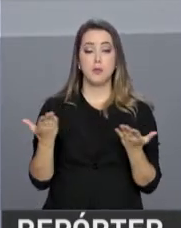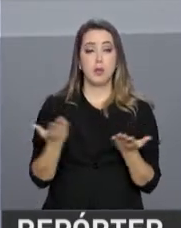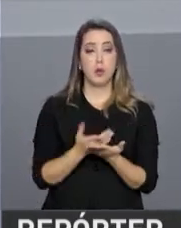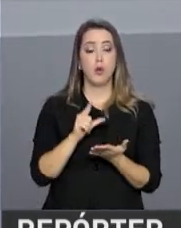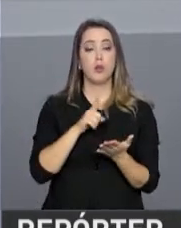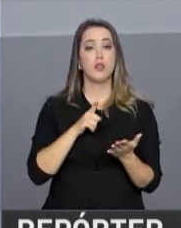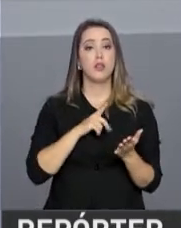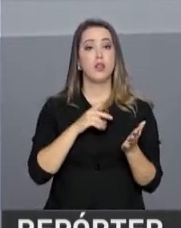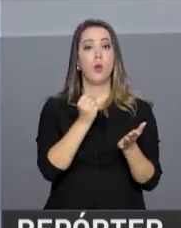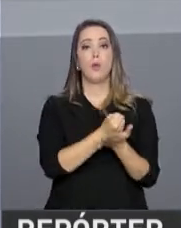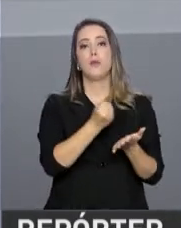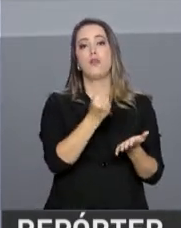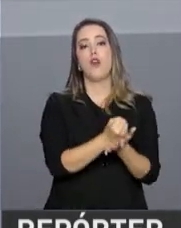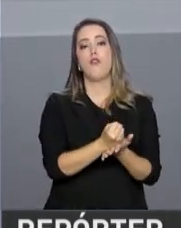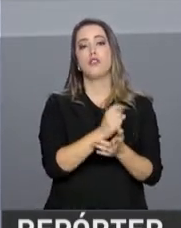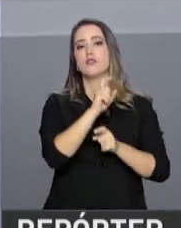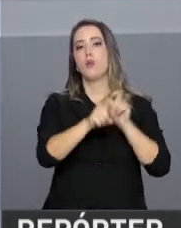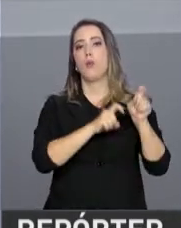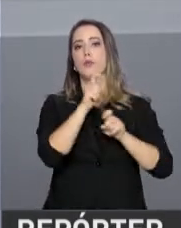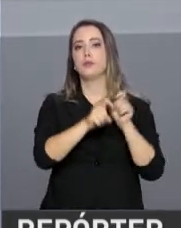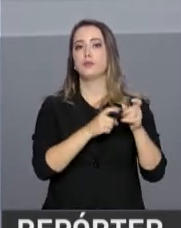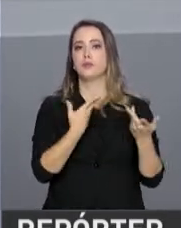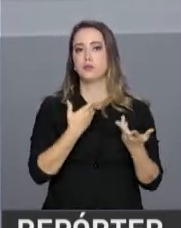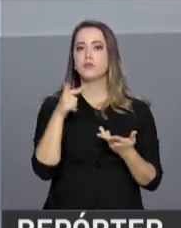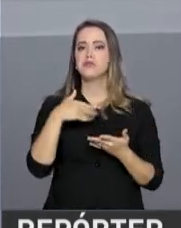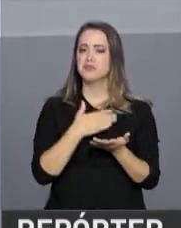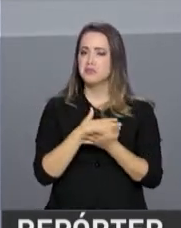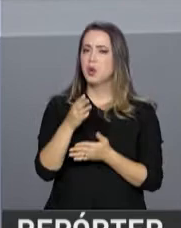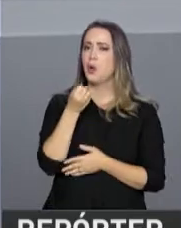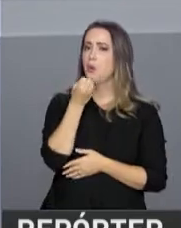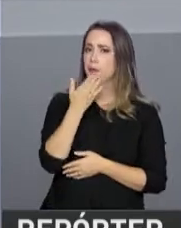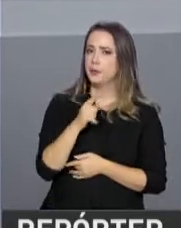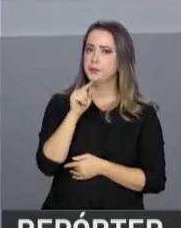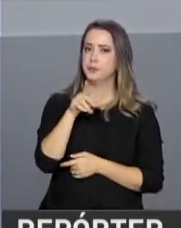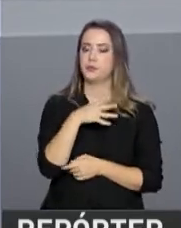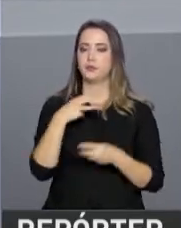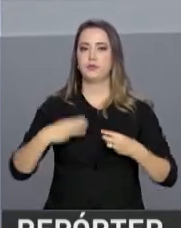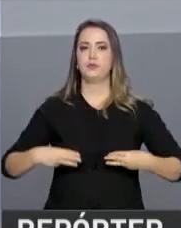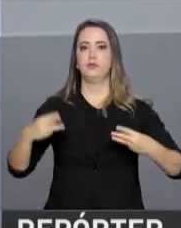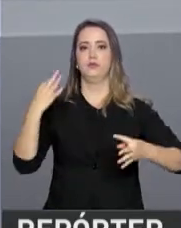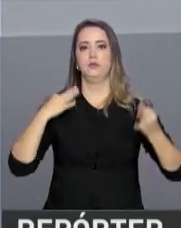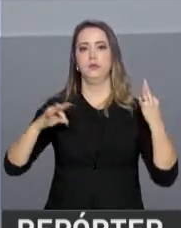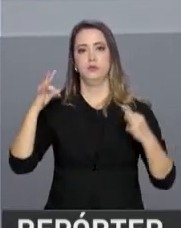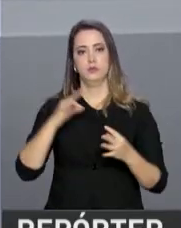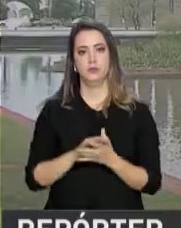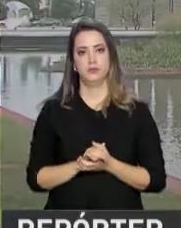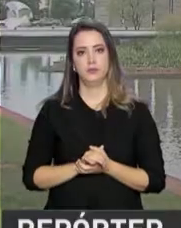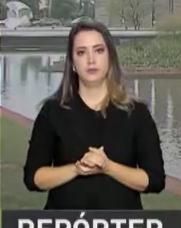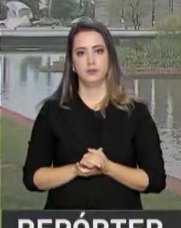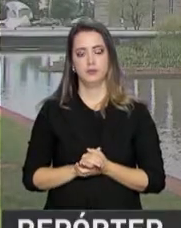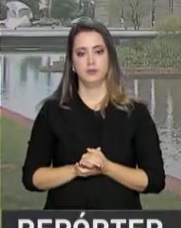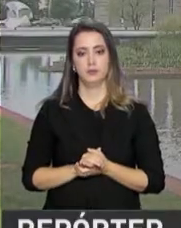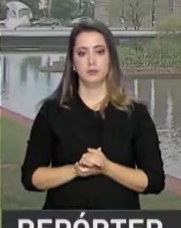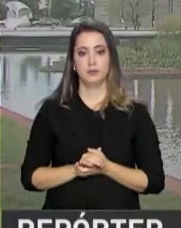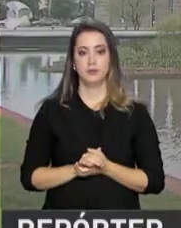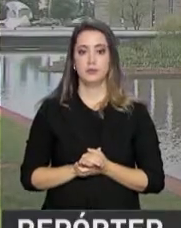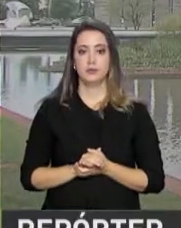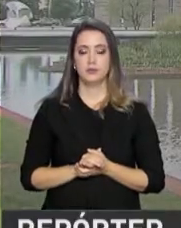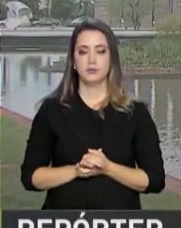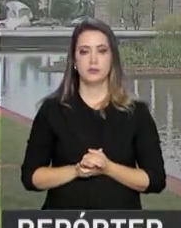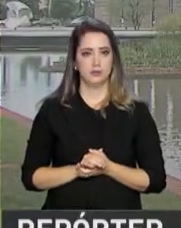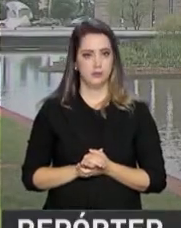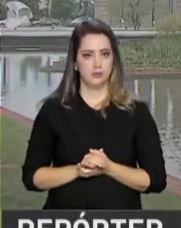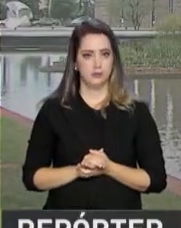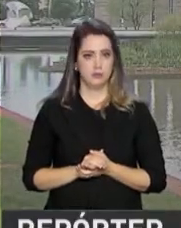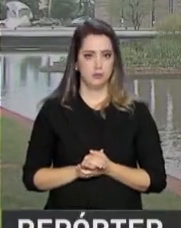visto eletrônico uma iniciativa considerada de sucesso pelo ministério do turismo de acordo